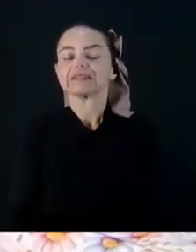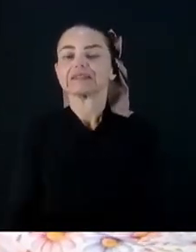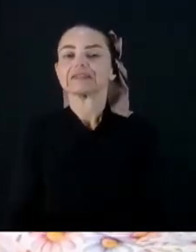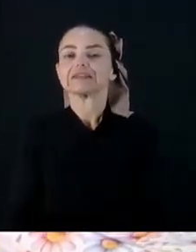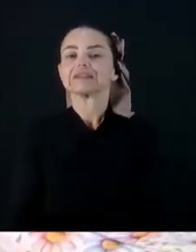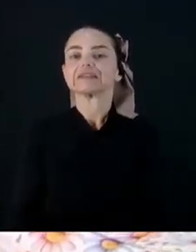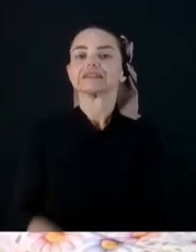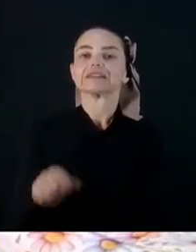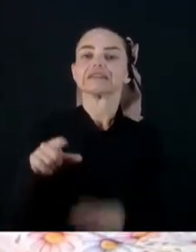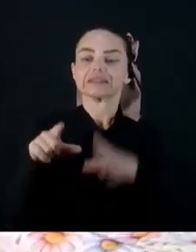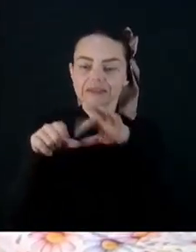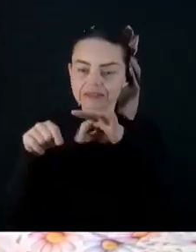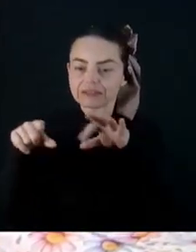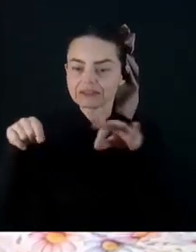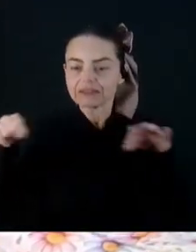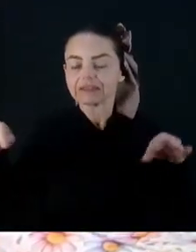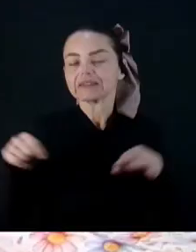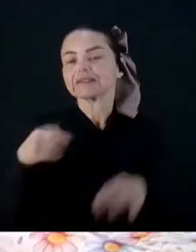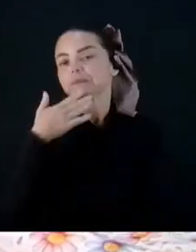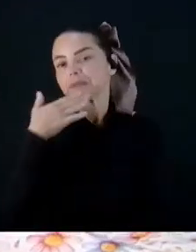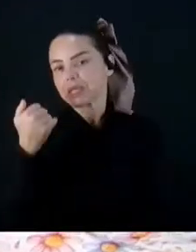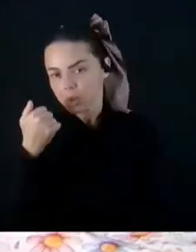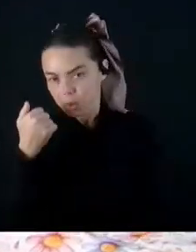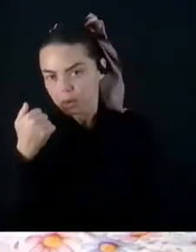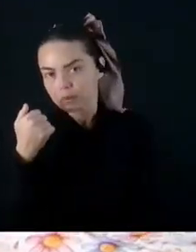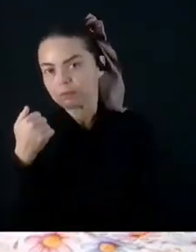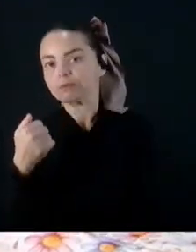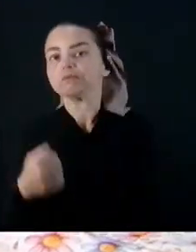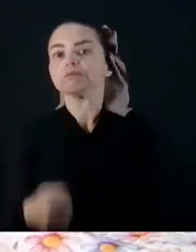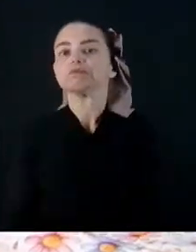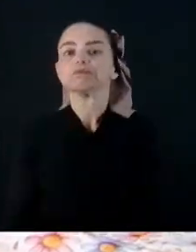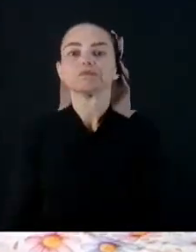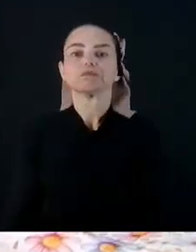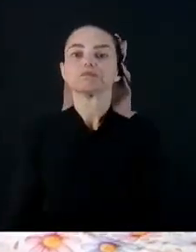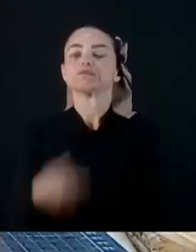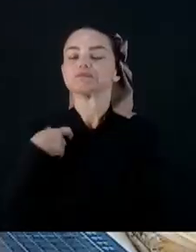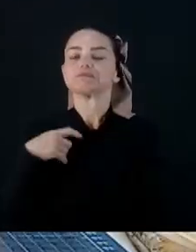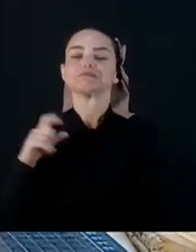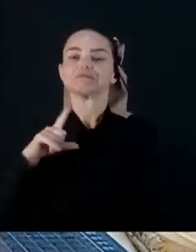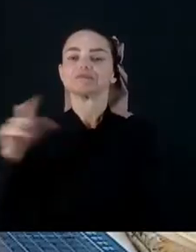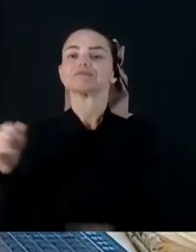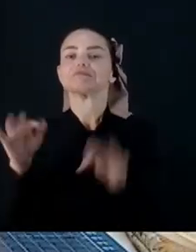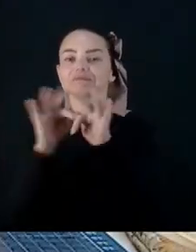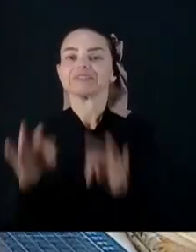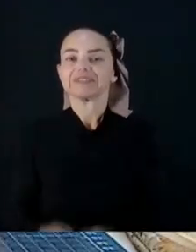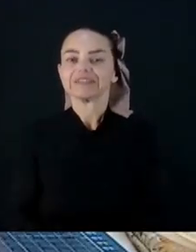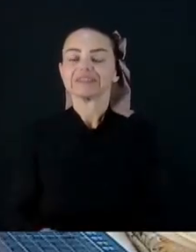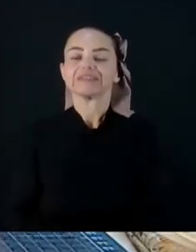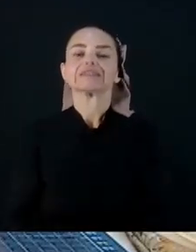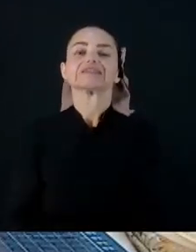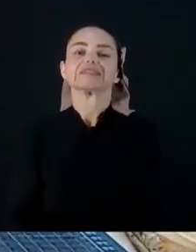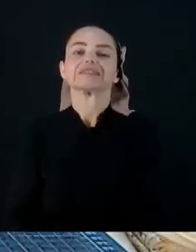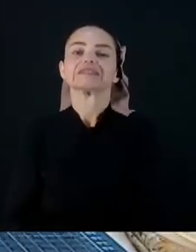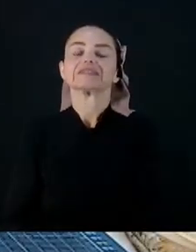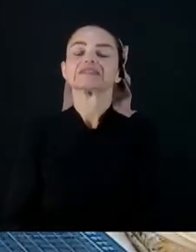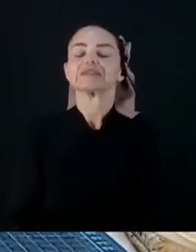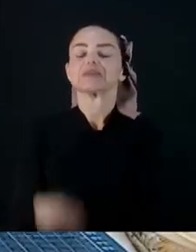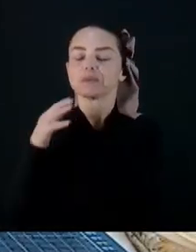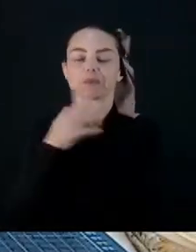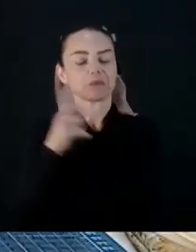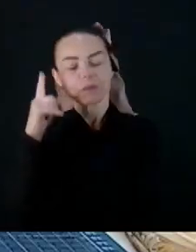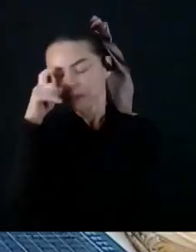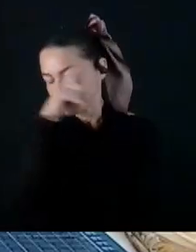tic-tac, sim. né, pra fechar a abinha. Uhum. E elas saem super felizes, porque é costura reta ou curva, Não tem né? tanta dificuldade. Não Porque tem. o